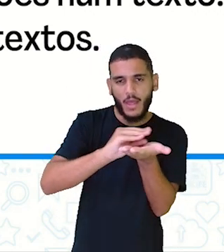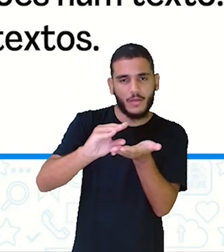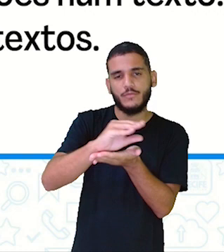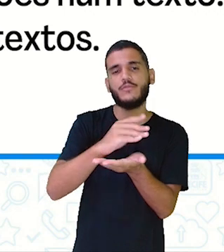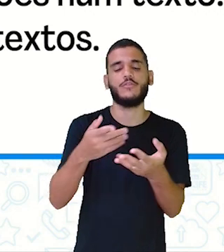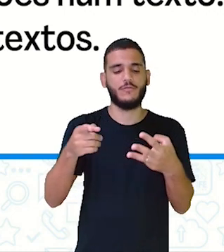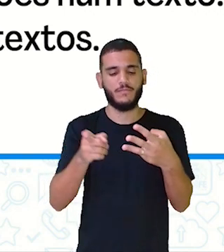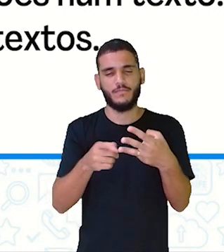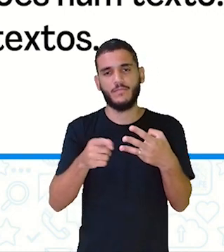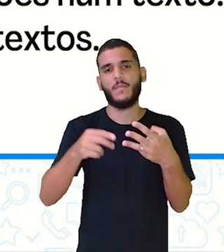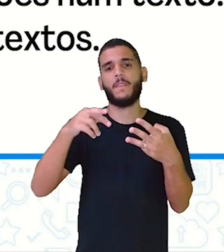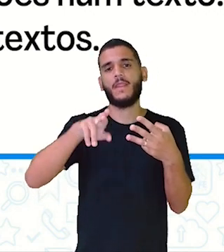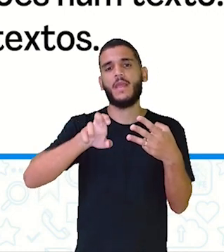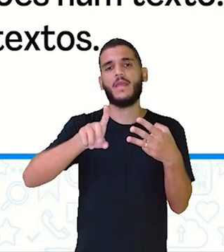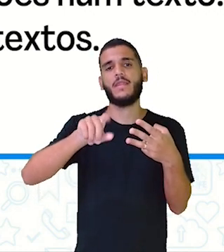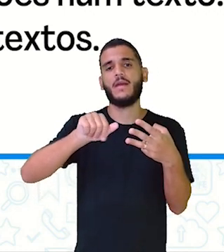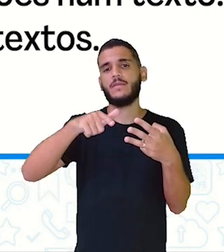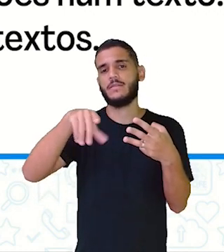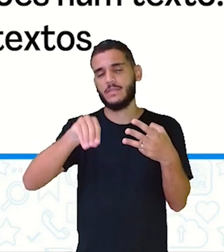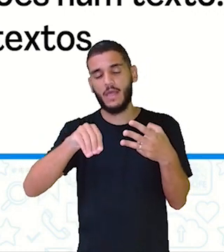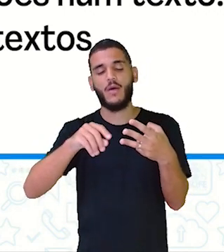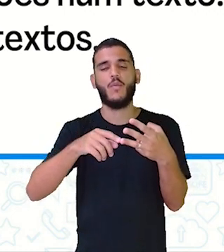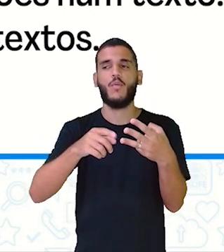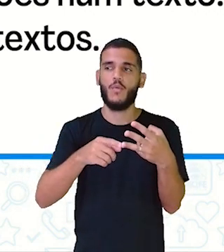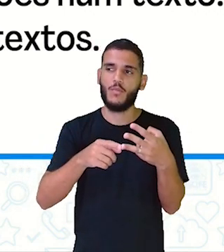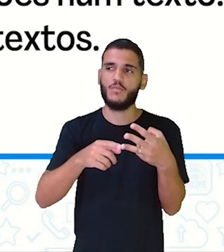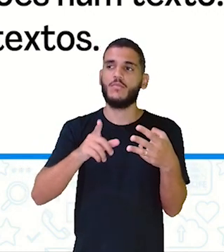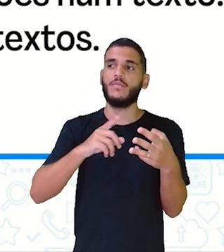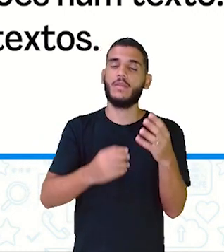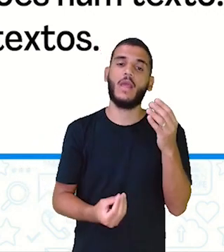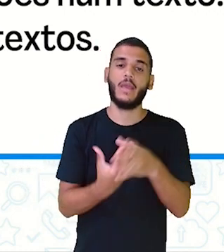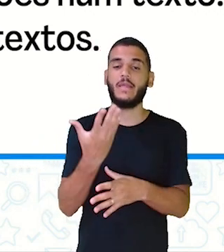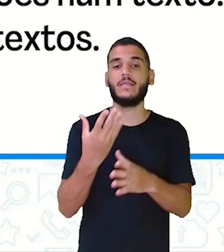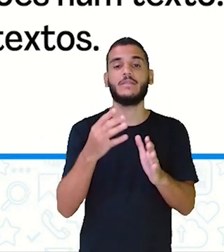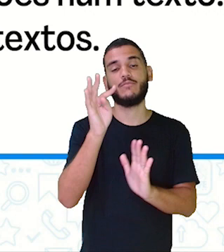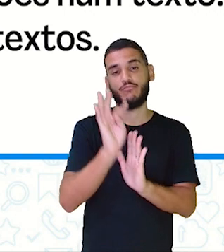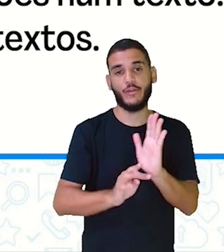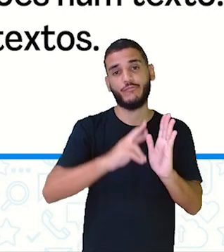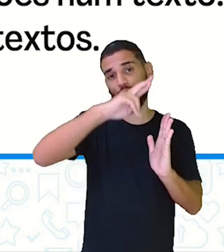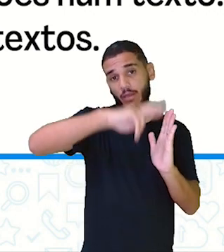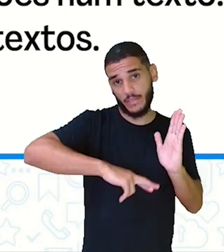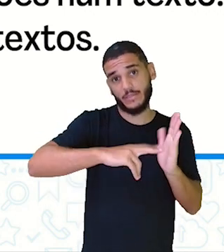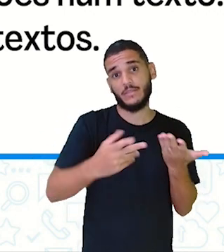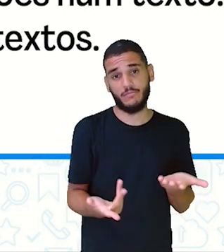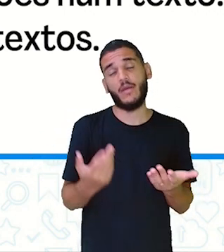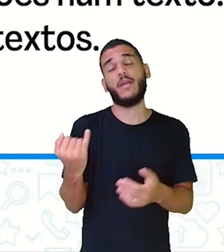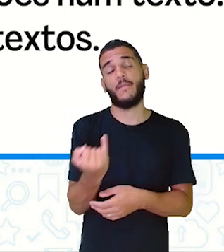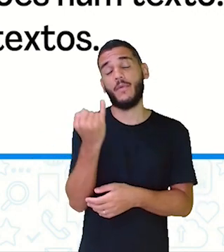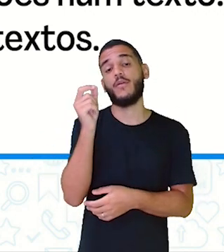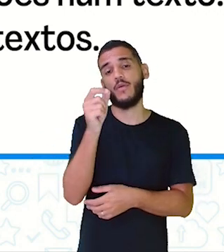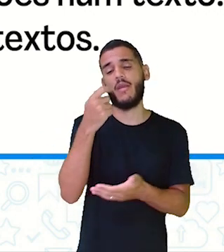fatos, redação, transformação das informações em um texto. Aí a importância